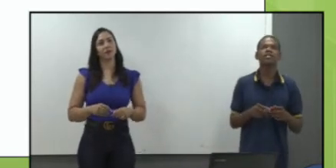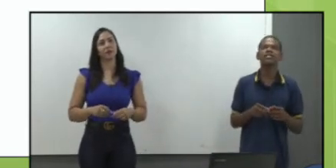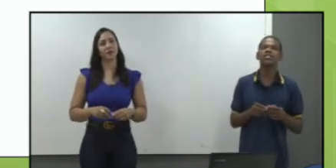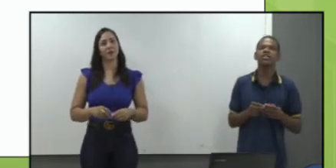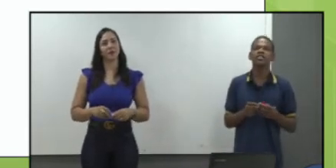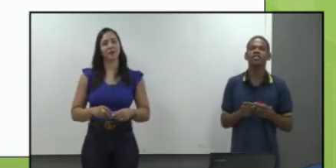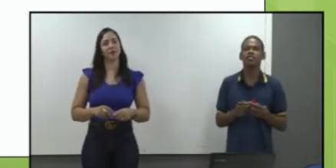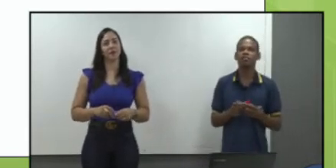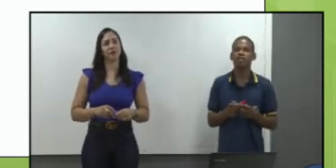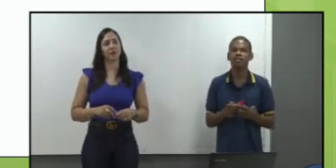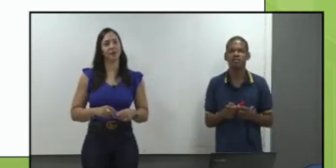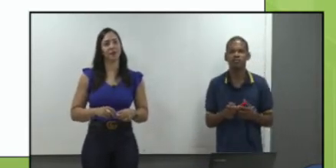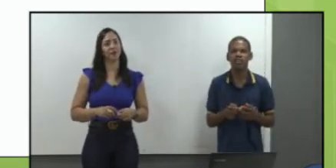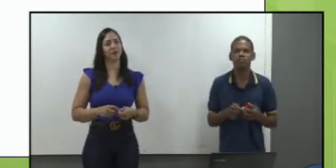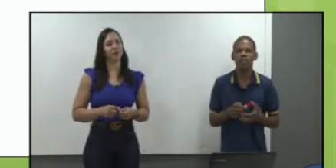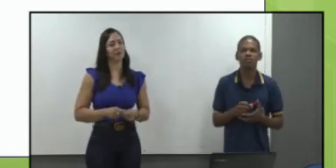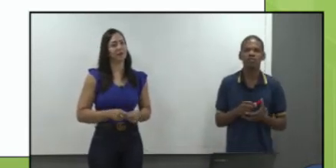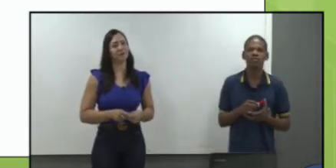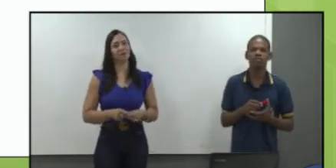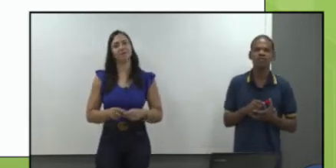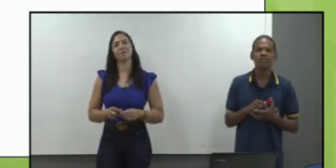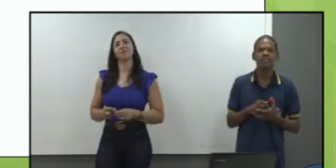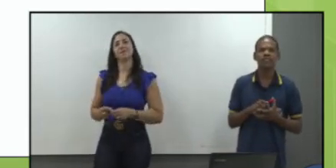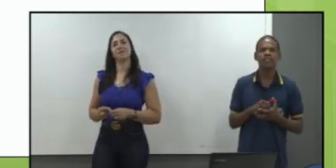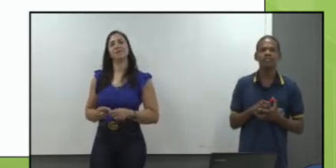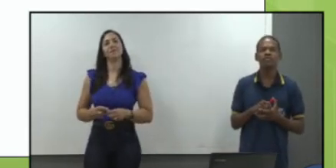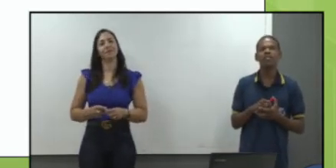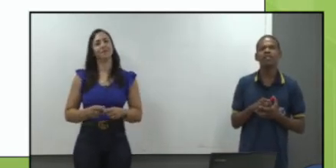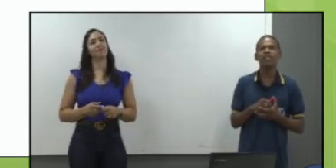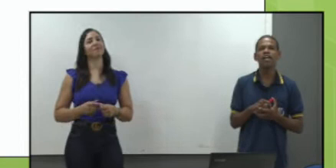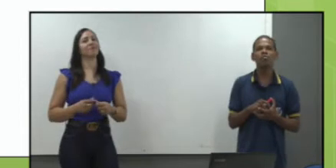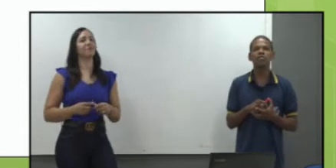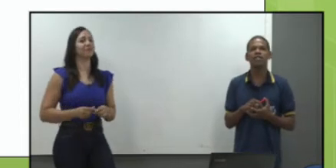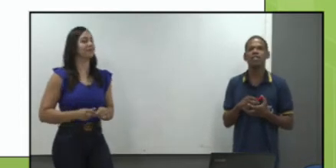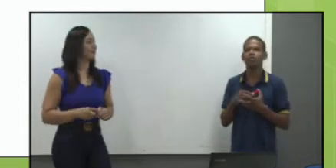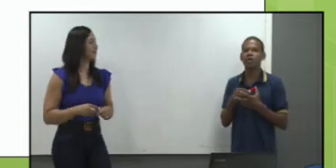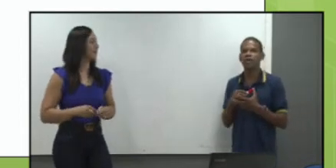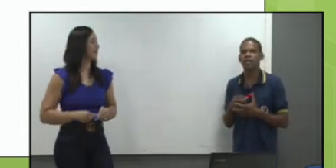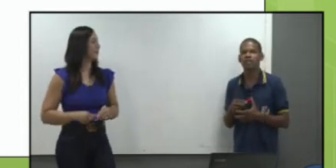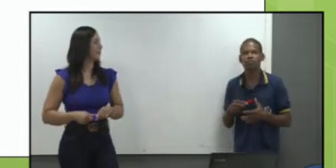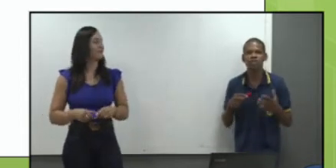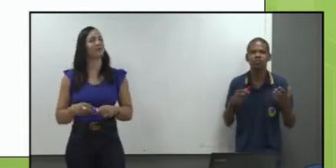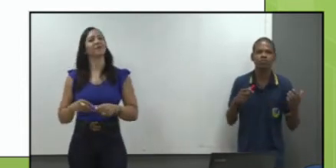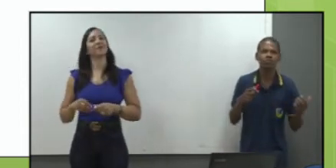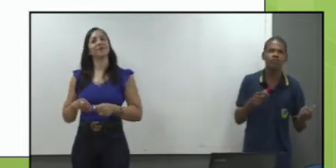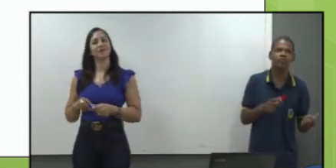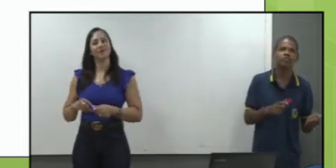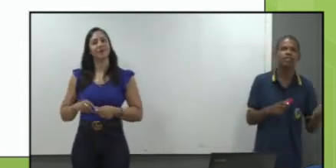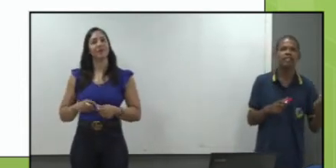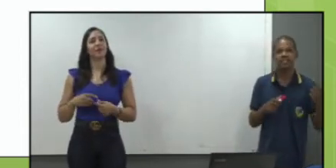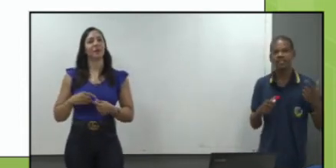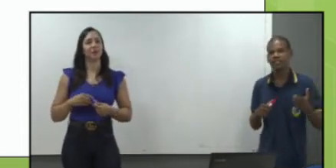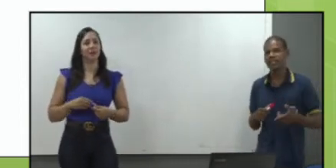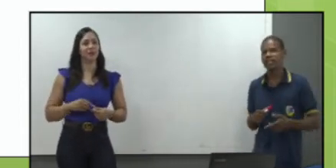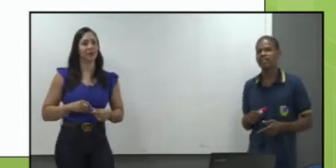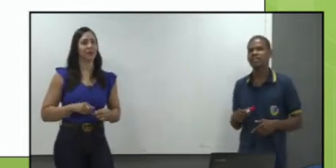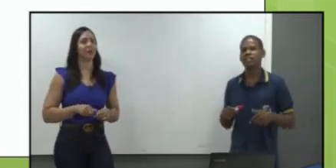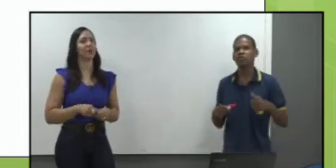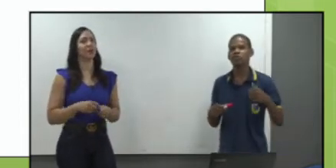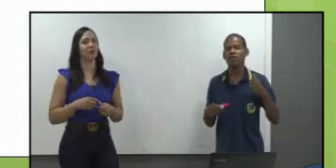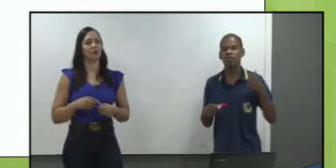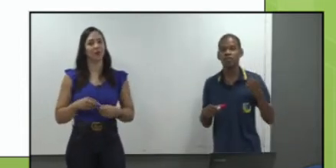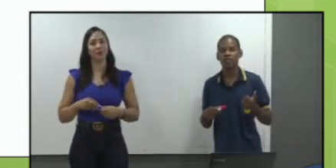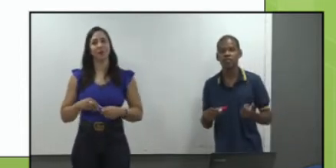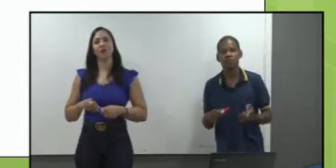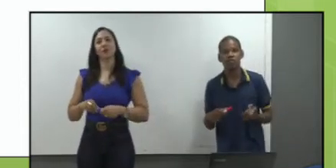Falando ainda das danças típicas do estado de Pernambuco, não é isso? Temos o quê? Temos o maracatu, temos o frevo, ciranda,